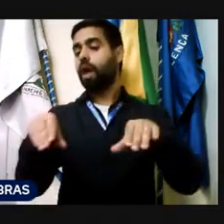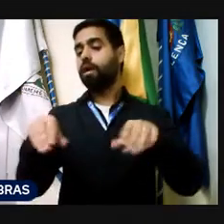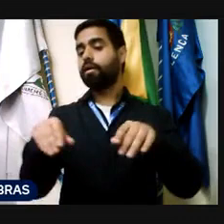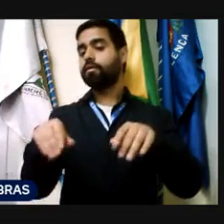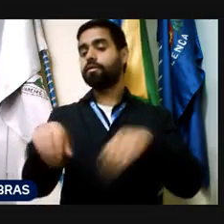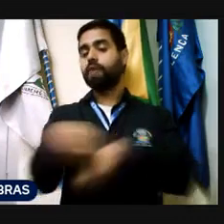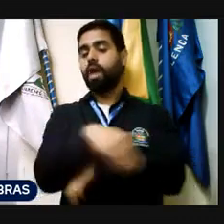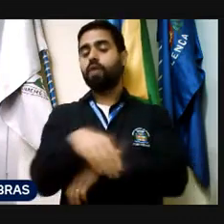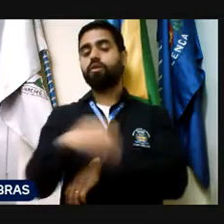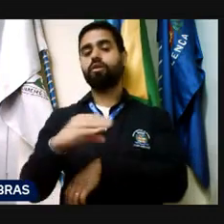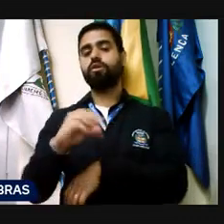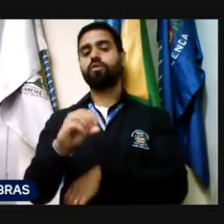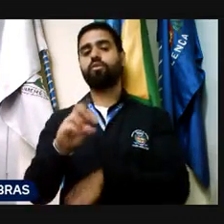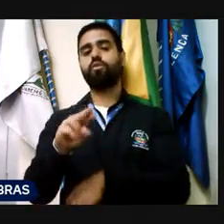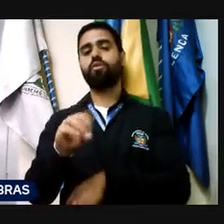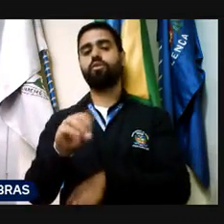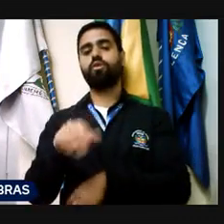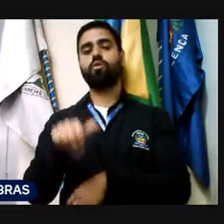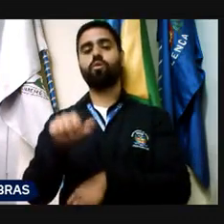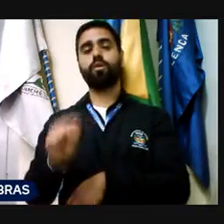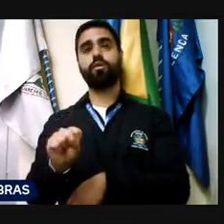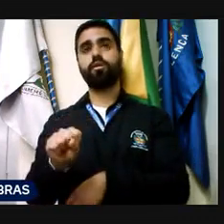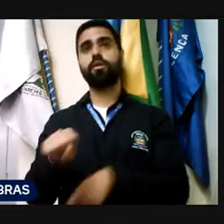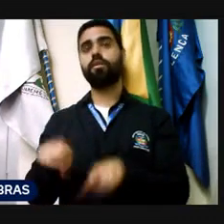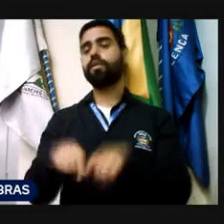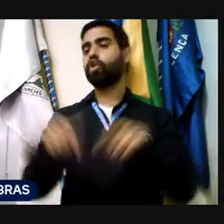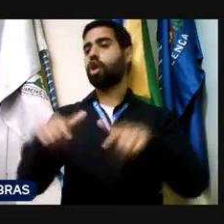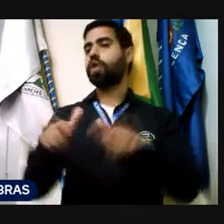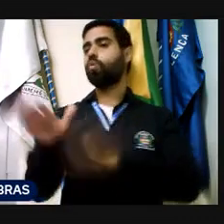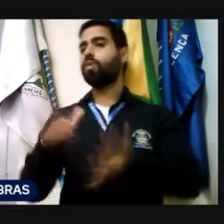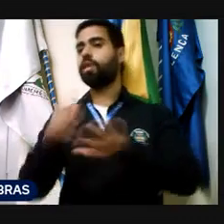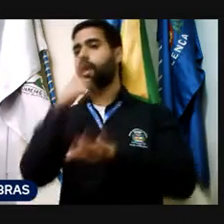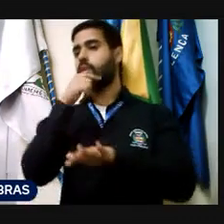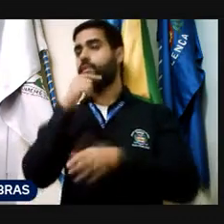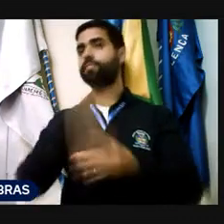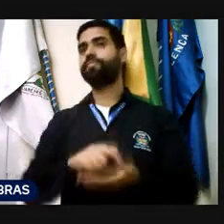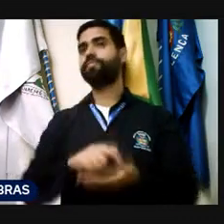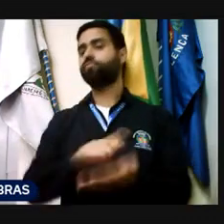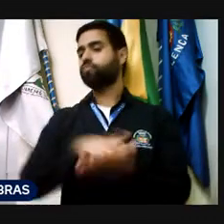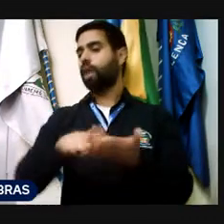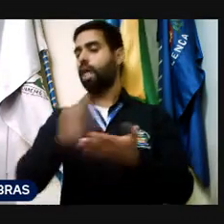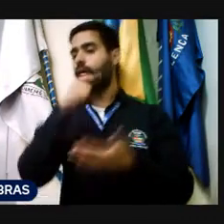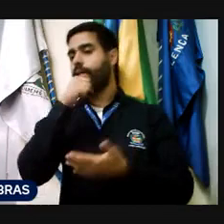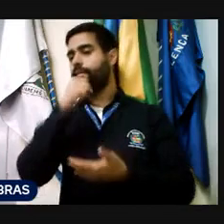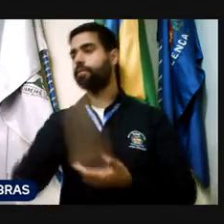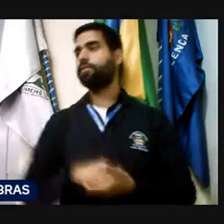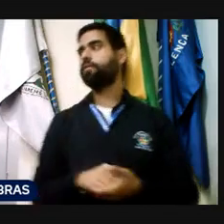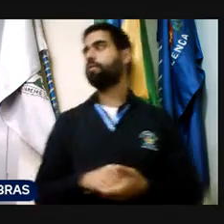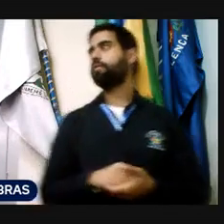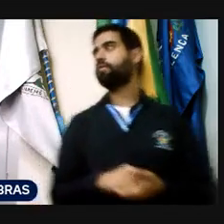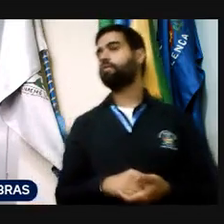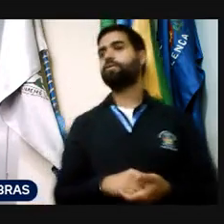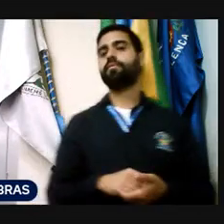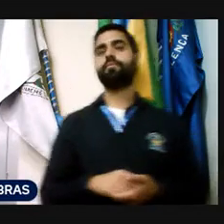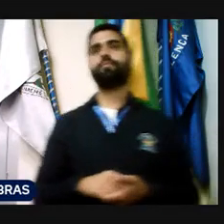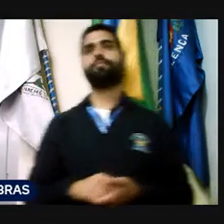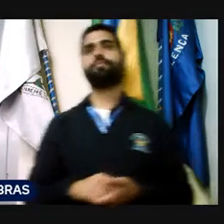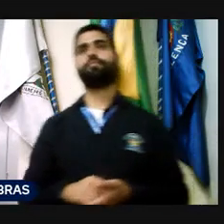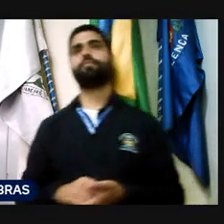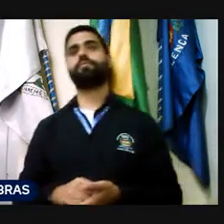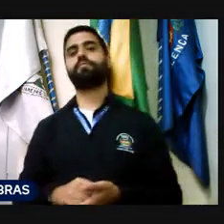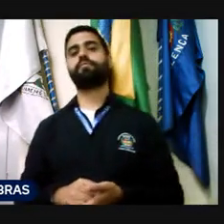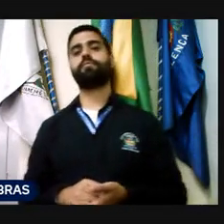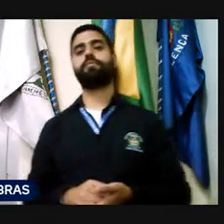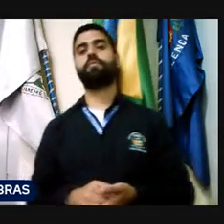lá, e dessa estação de tratamento. E hoje, também, nós recebemos a visita de